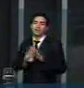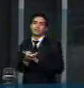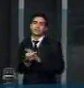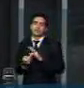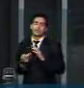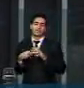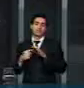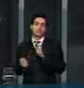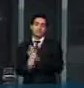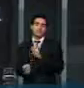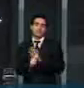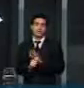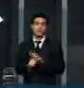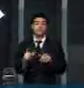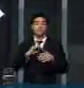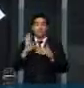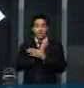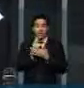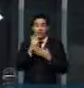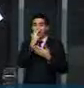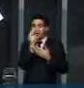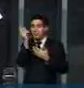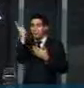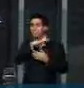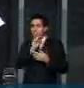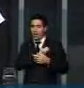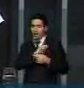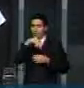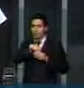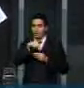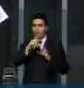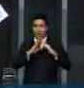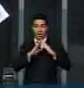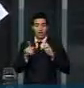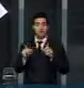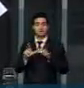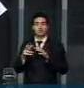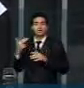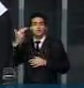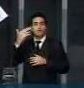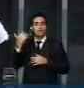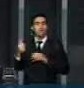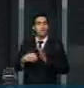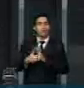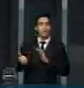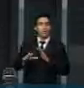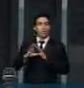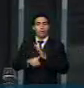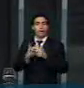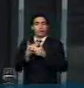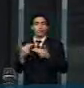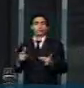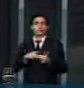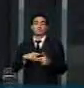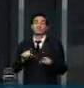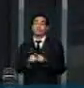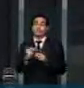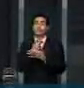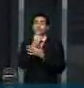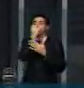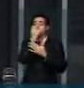Custos com delitos domésticos, custos com delitos de rua, furtos, assaltos, homicídios e também a